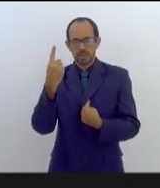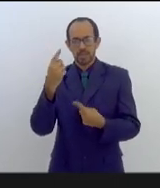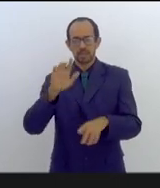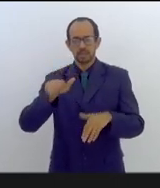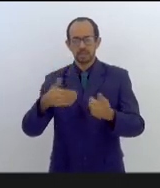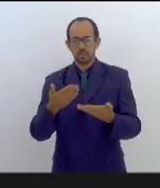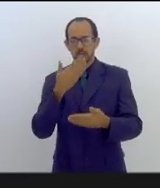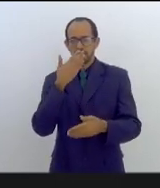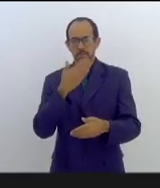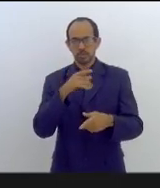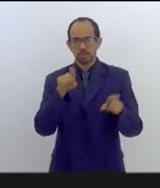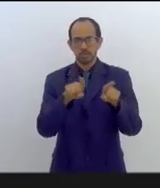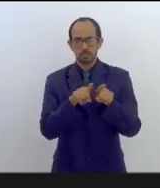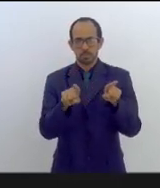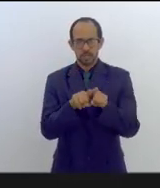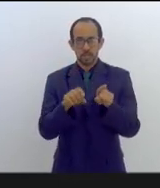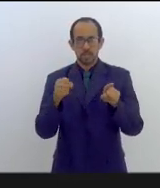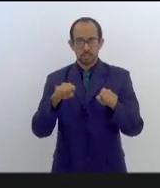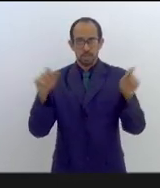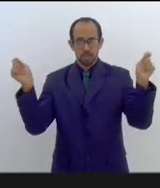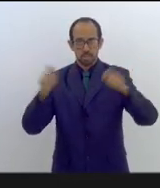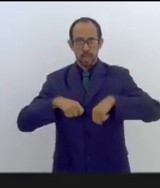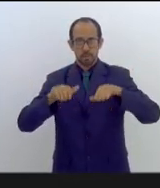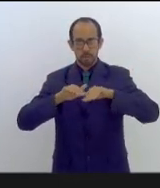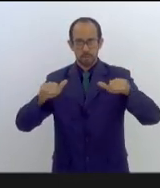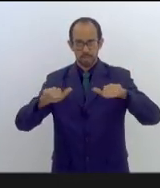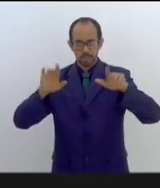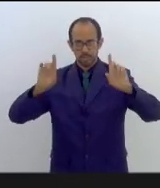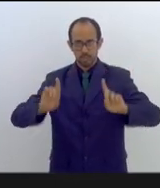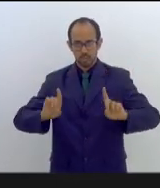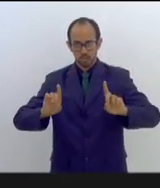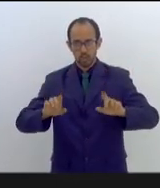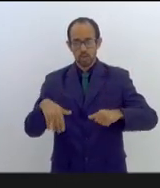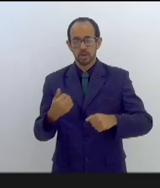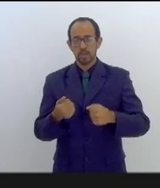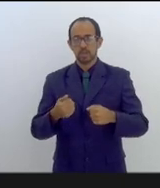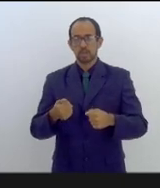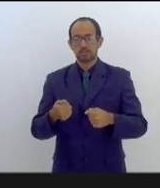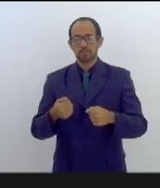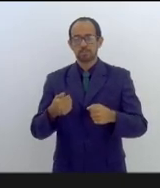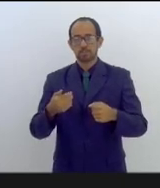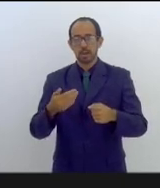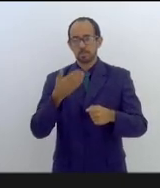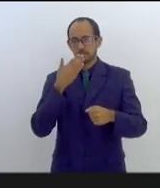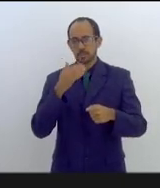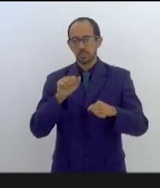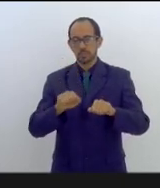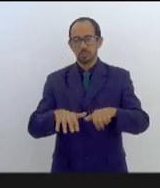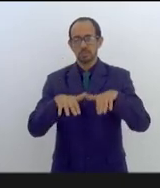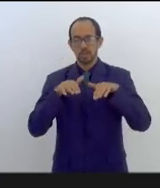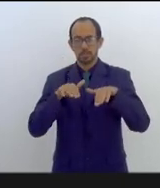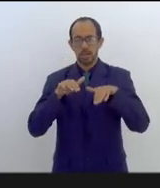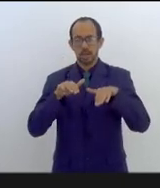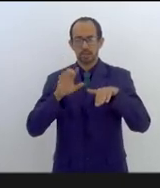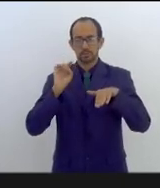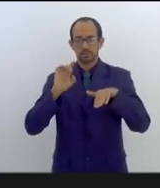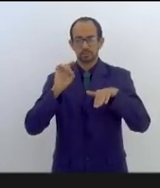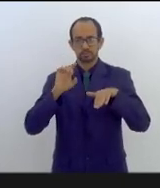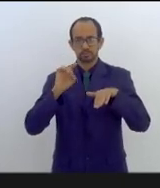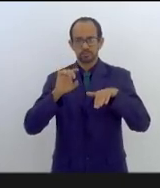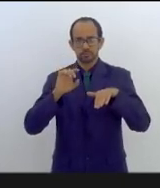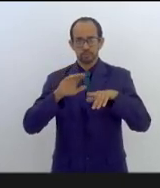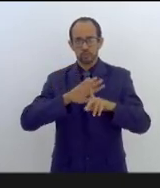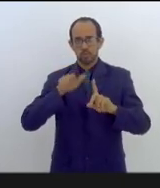possível, para a mesa diretora, presidência, chamar uma sessão extra ainda essa semana, com